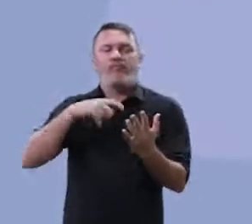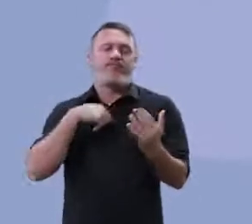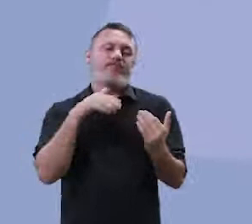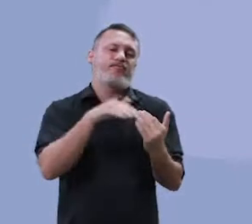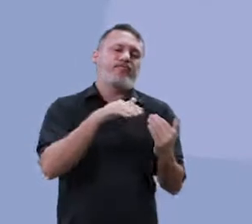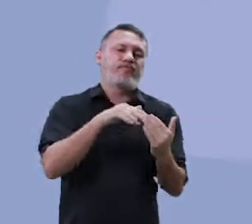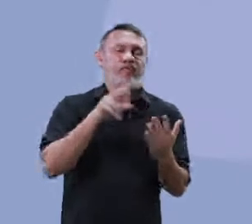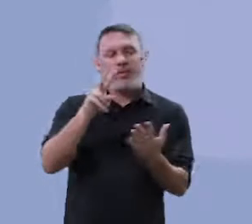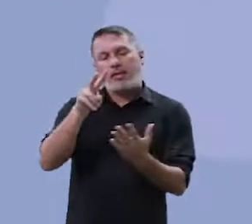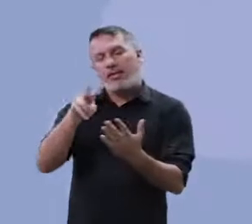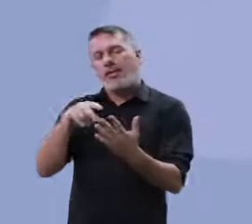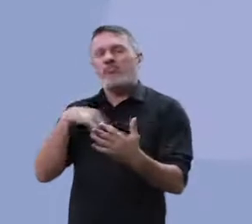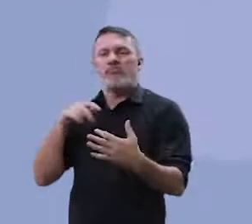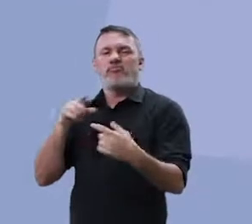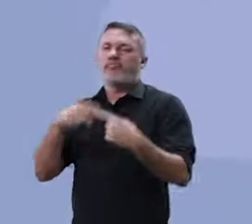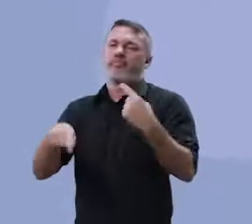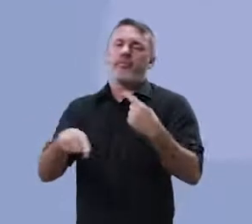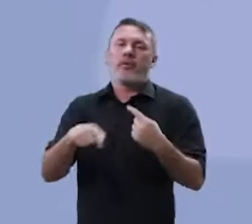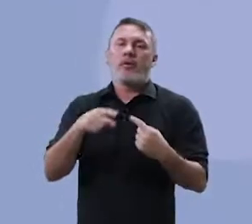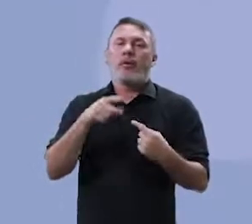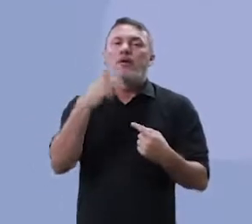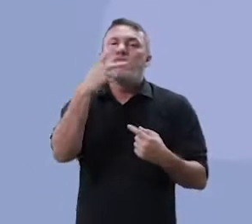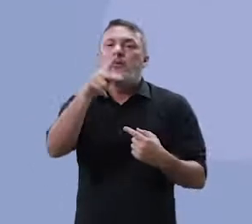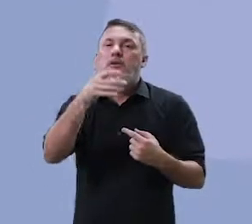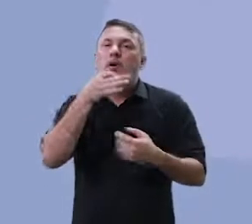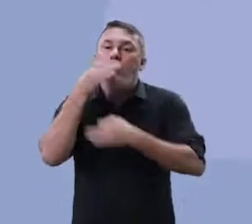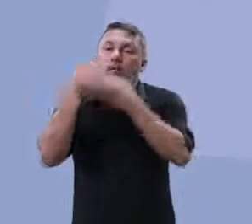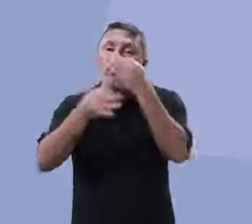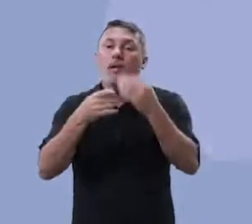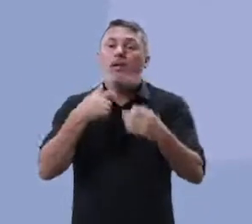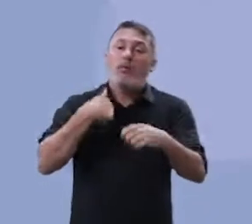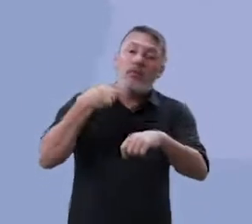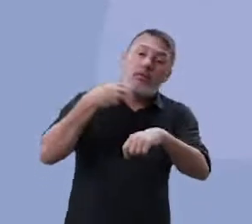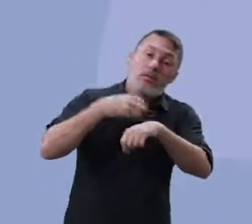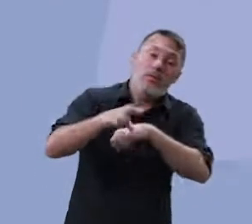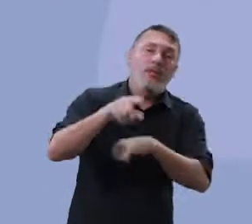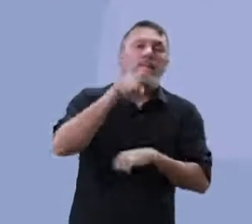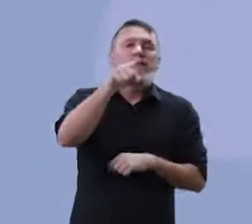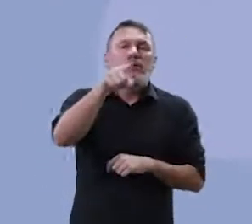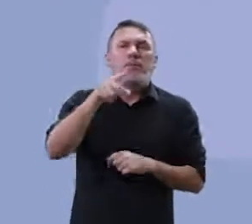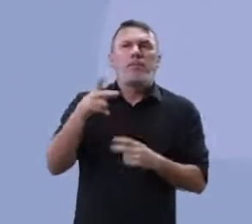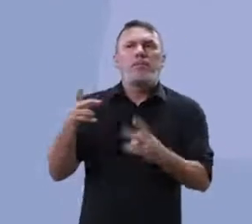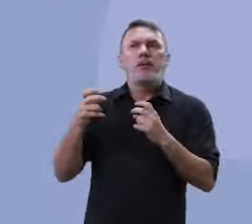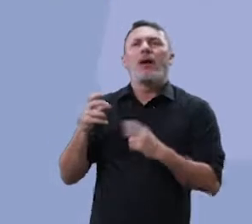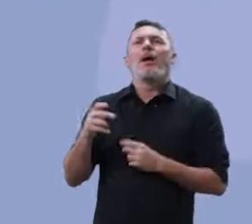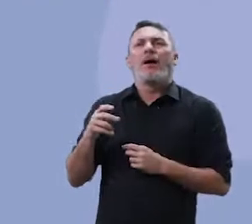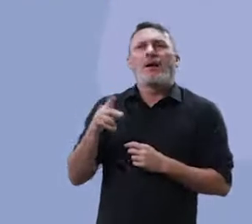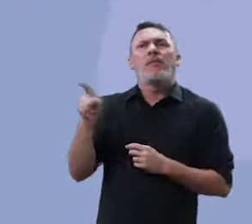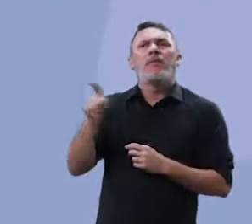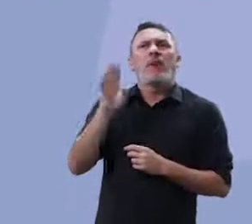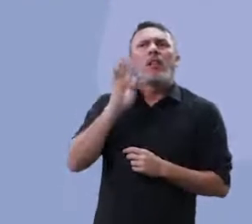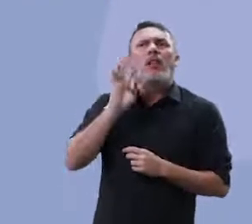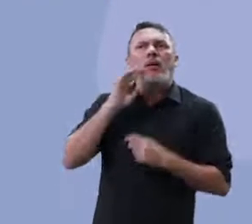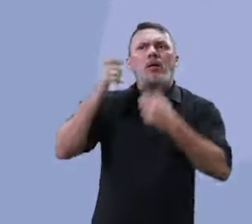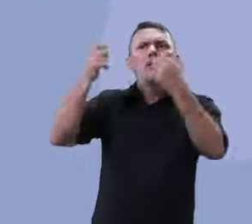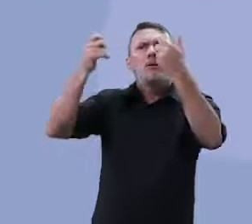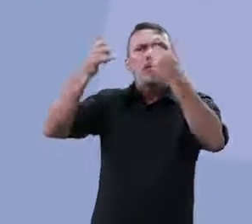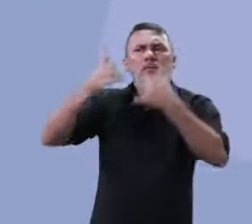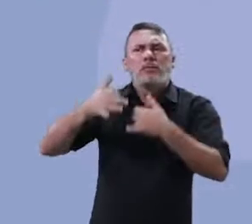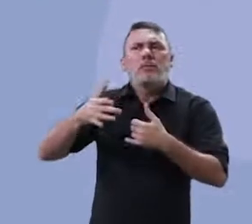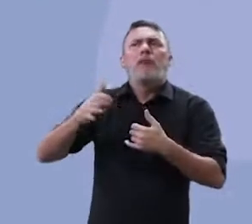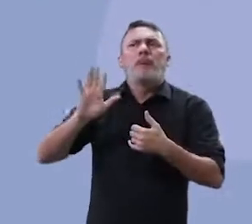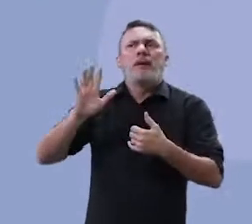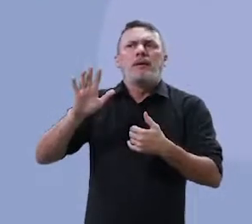leitor, de crítico, porque nós estamos aqui para formar opinião. E às vezes você fala, olha, eu gostei dessa ideia que o professor pegou, mas eu quero